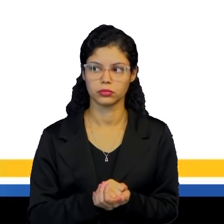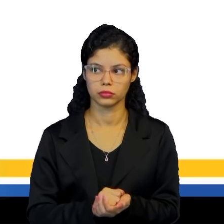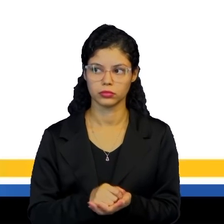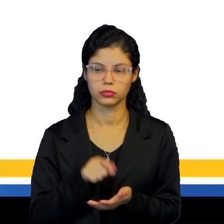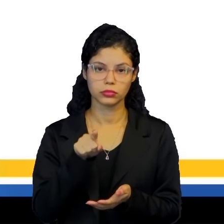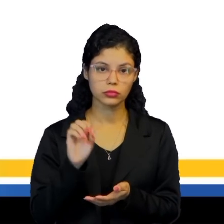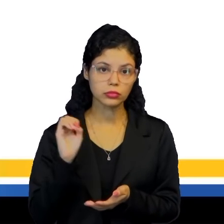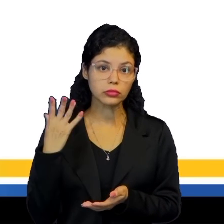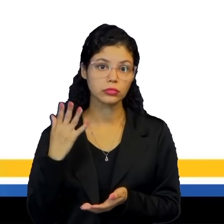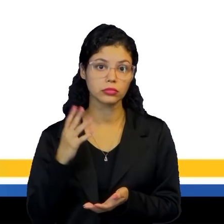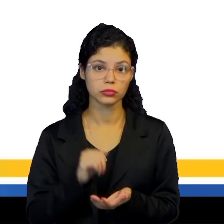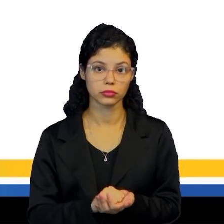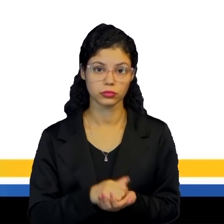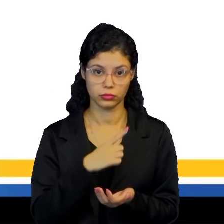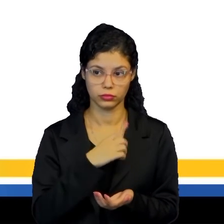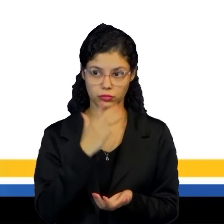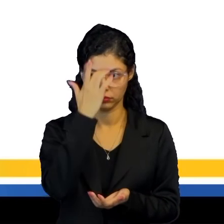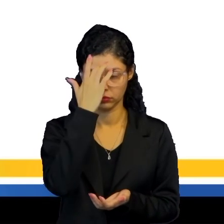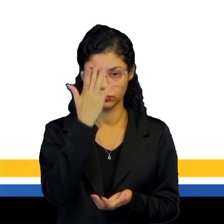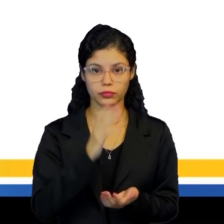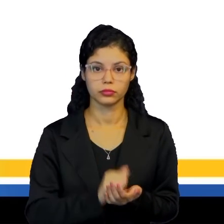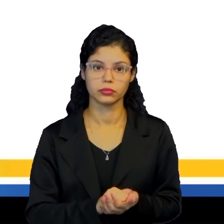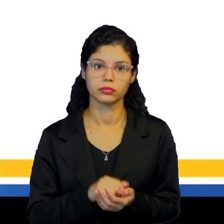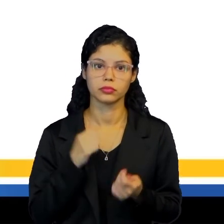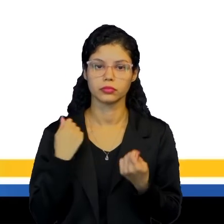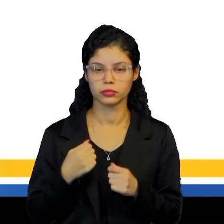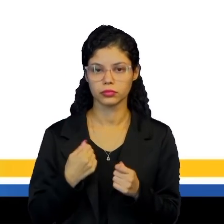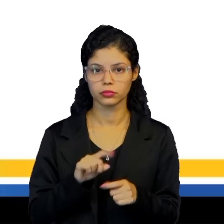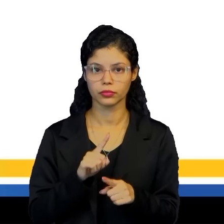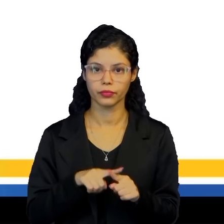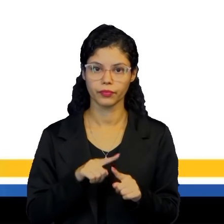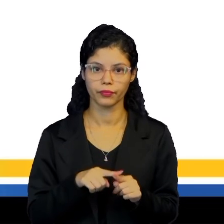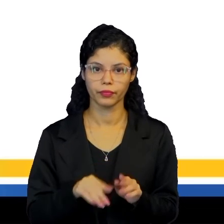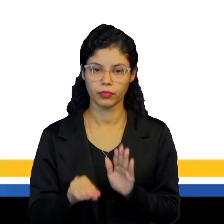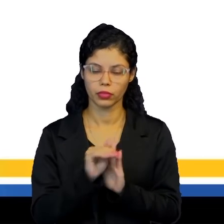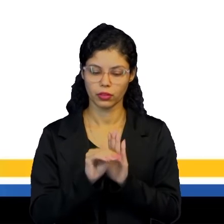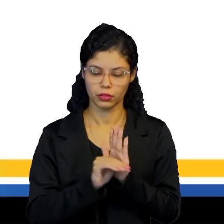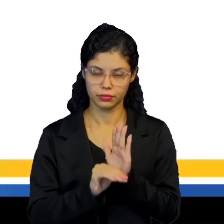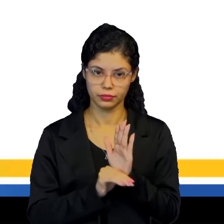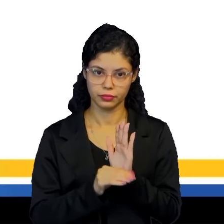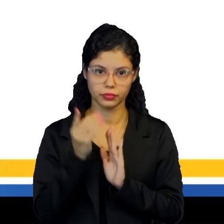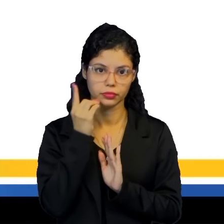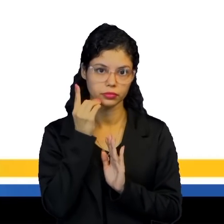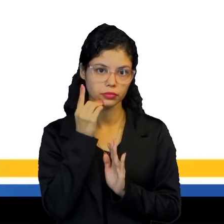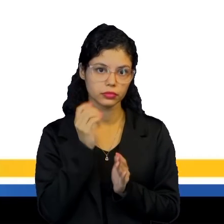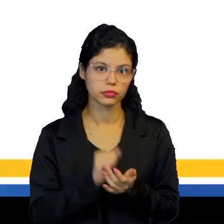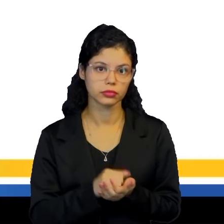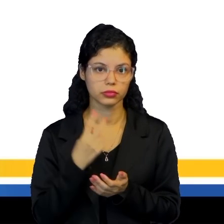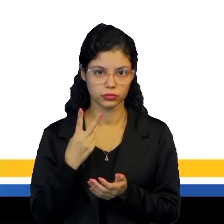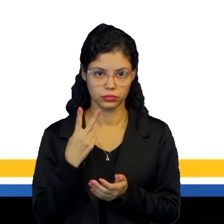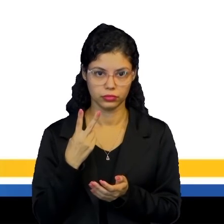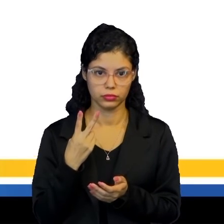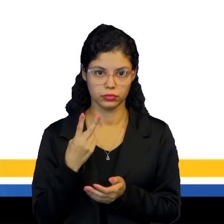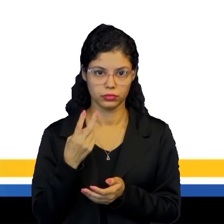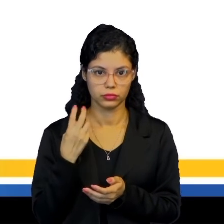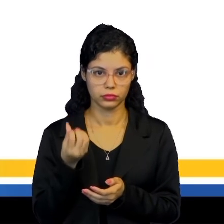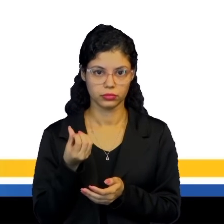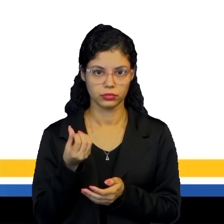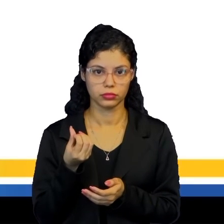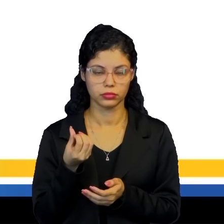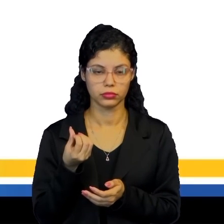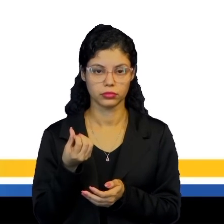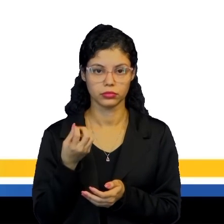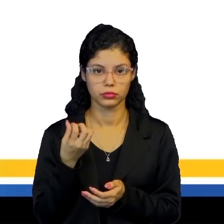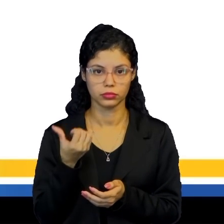Então, nesse caso aí, é fácil, porque a gente coloca passo dia a dia. No primeiro dia, 2, no segundo,